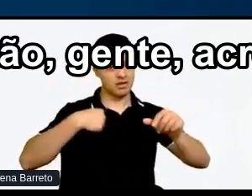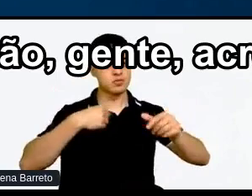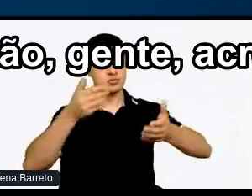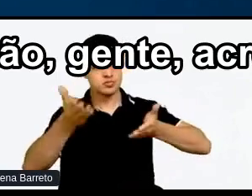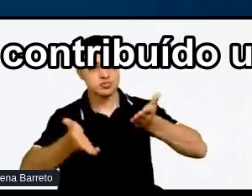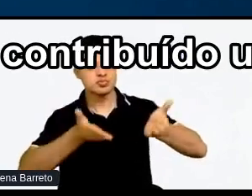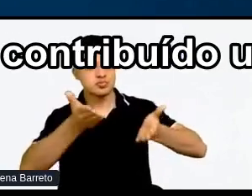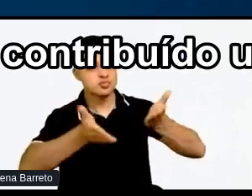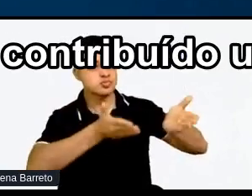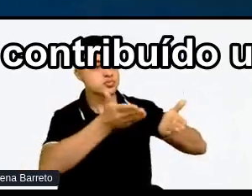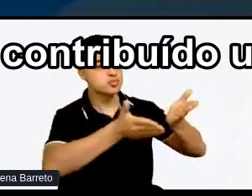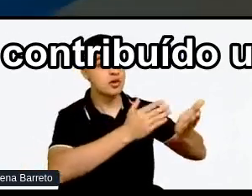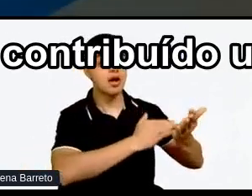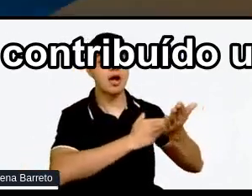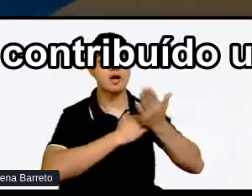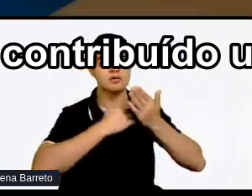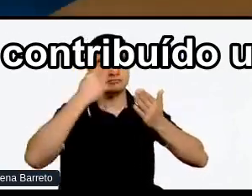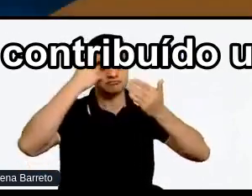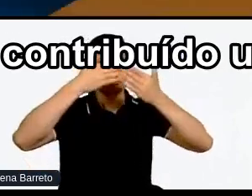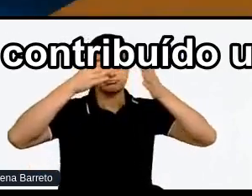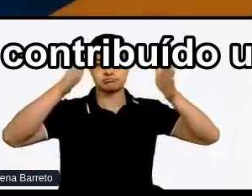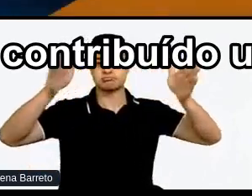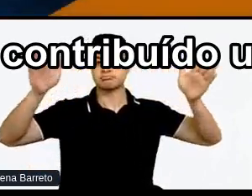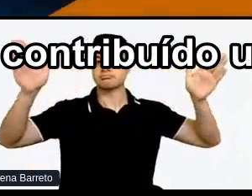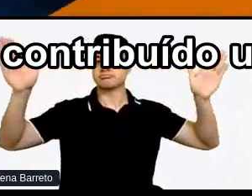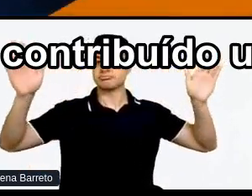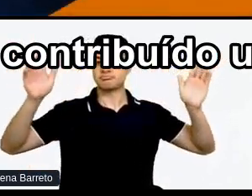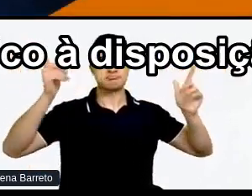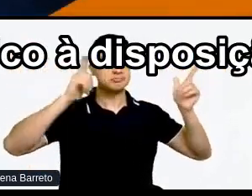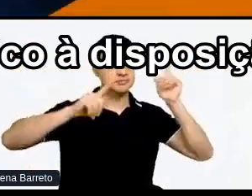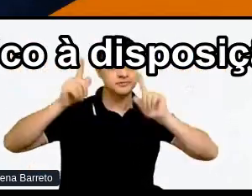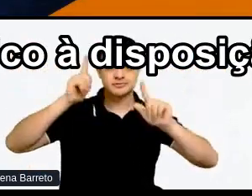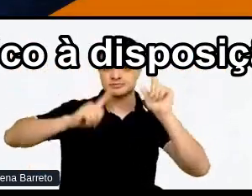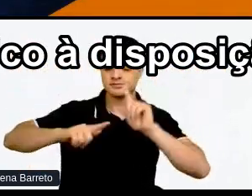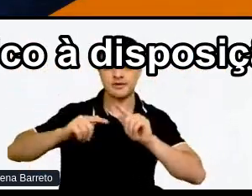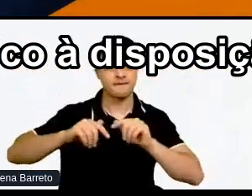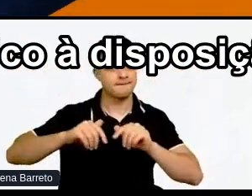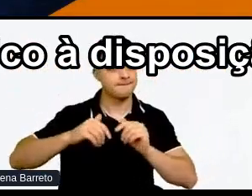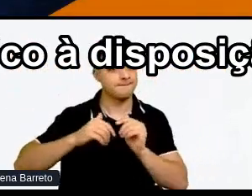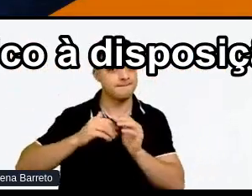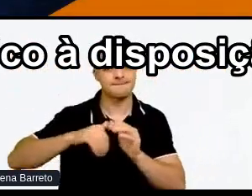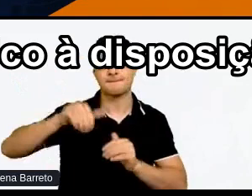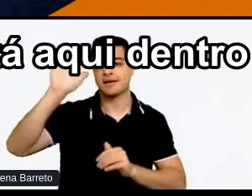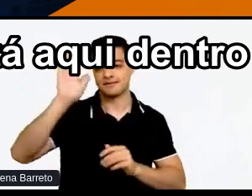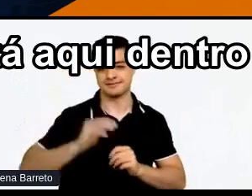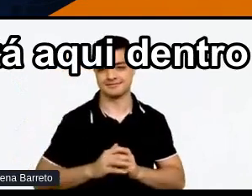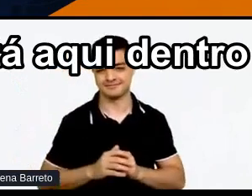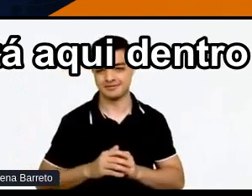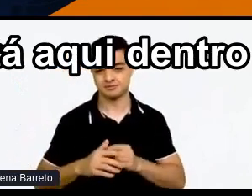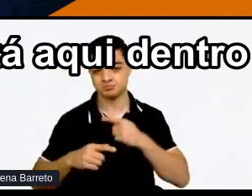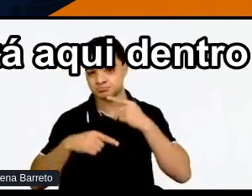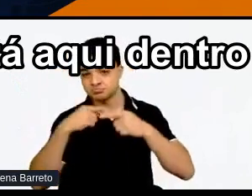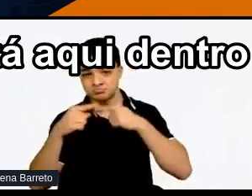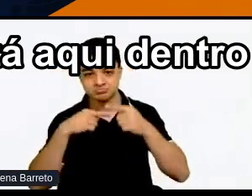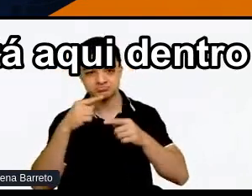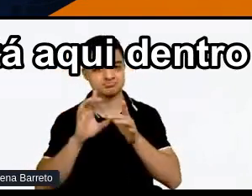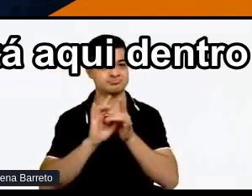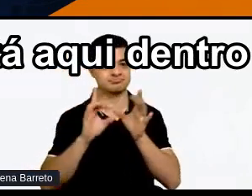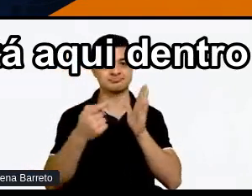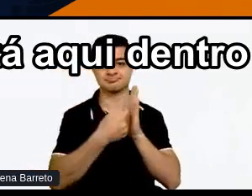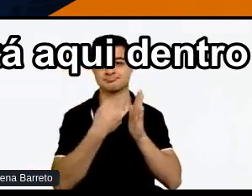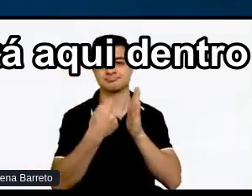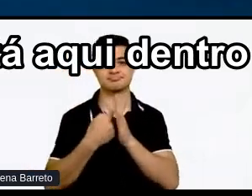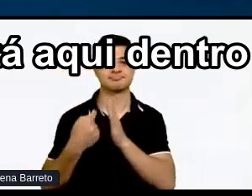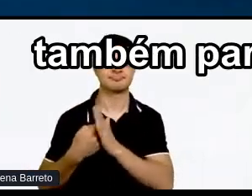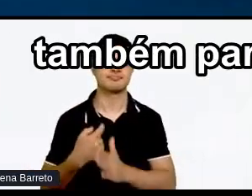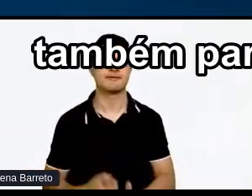muito nisso, espero ter contribuído aí um pouquinho com vocês, fico à disposição para dúvidas e está aqui